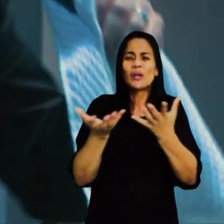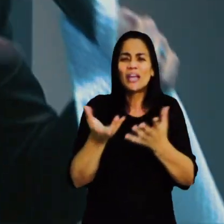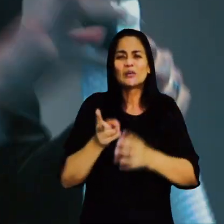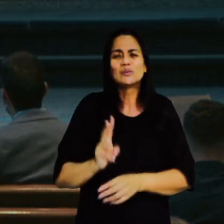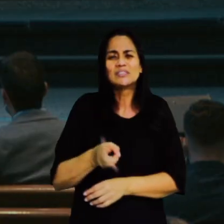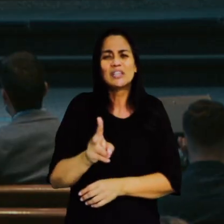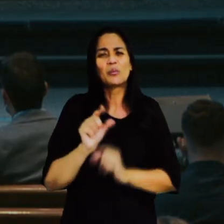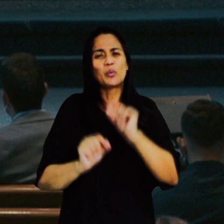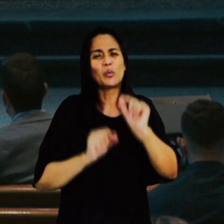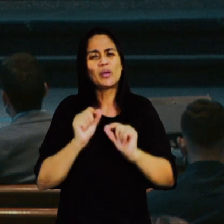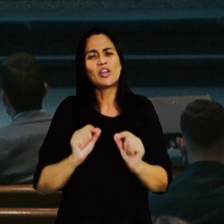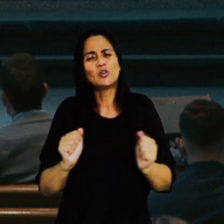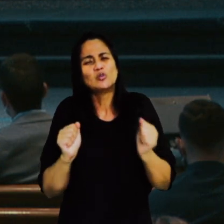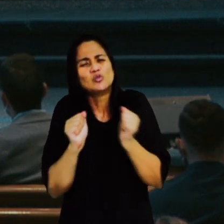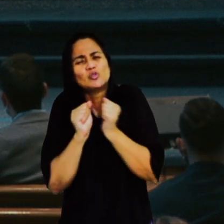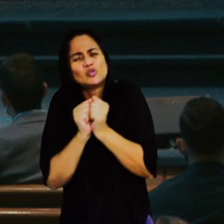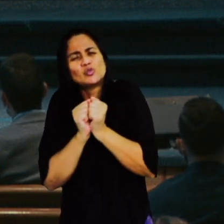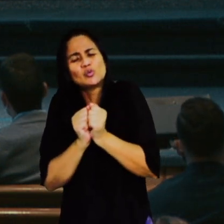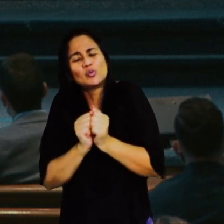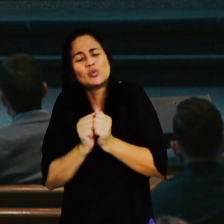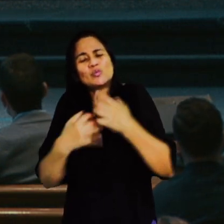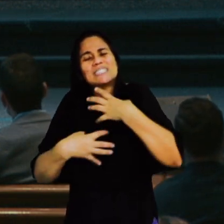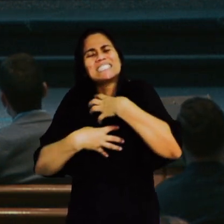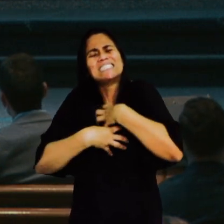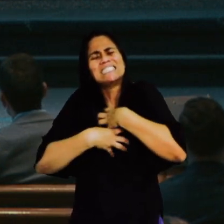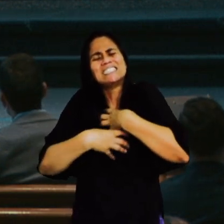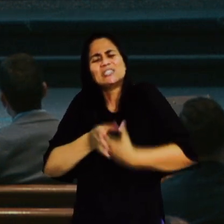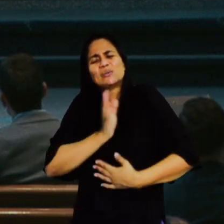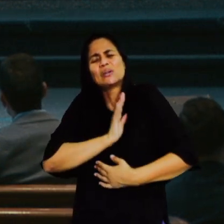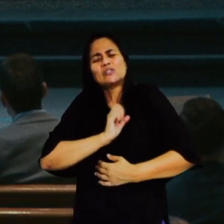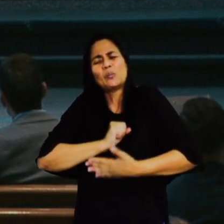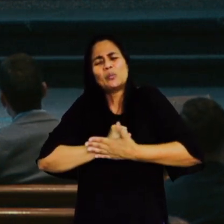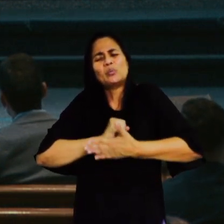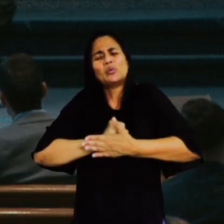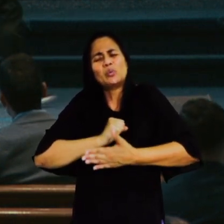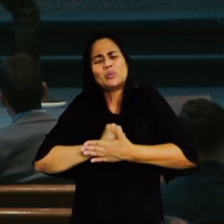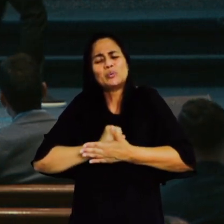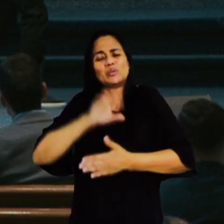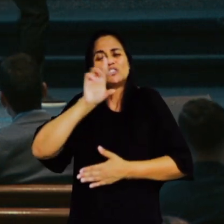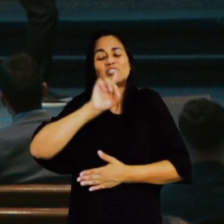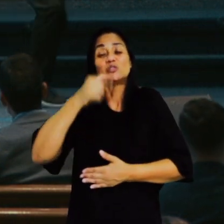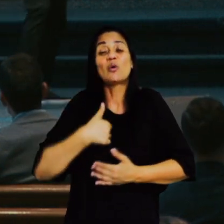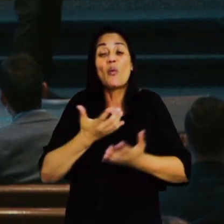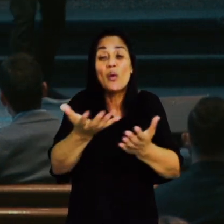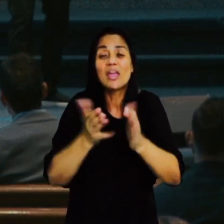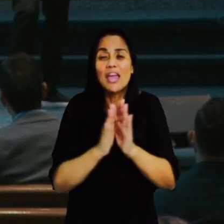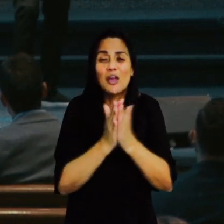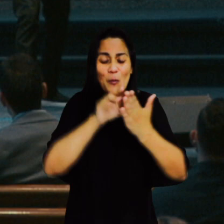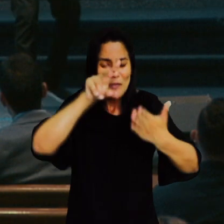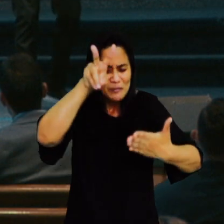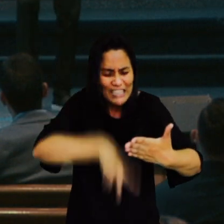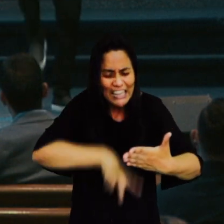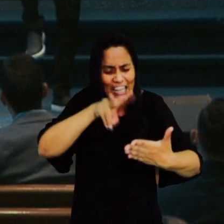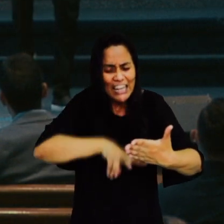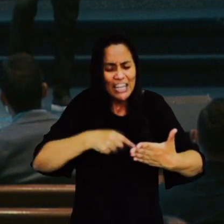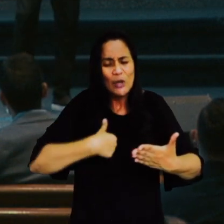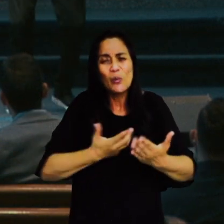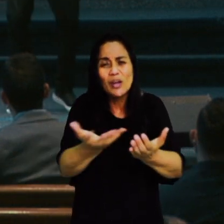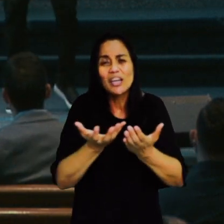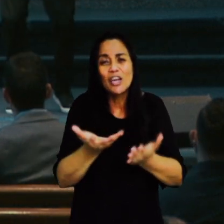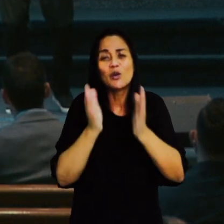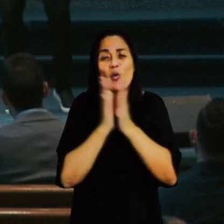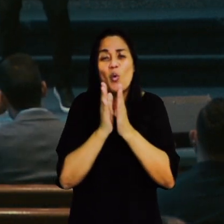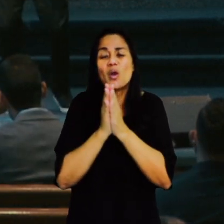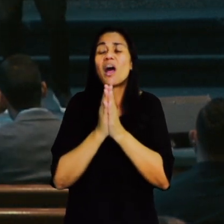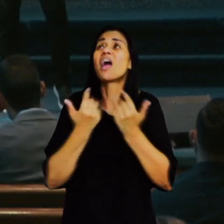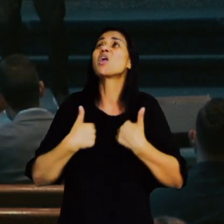do coração do Senhor, a palavra do Senhor. Eu quero orar, eu quero falar, eu quero ser espiritual. Por quê?